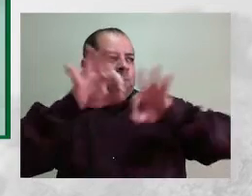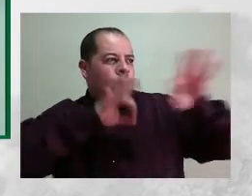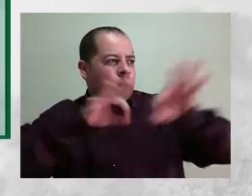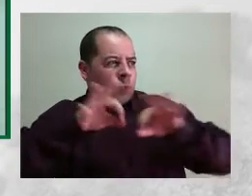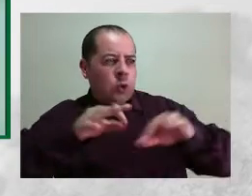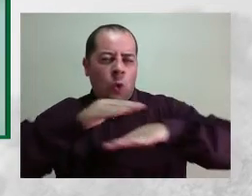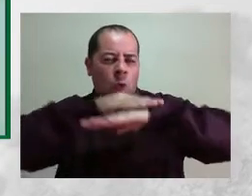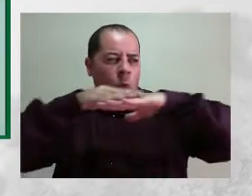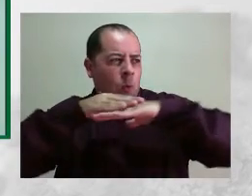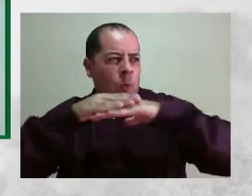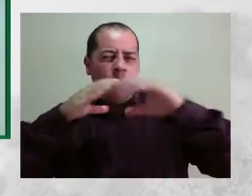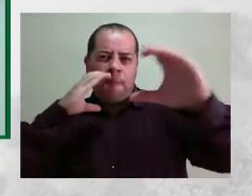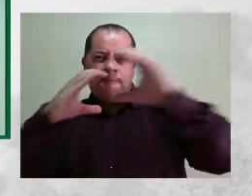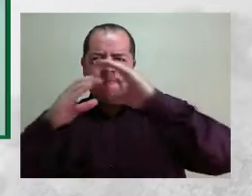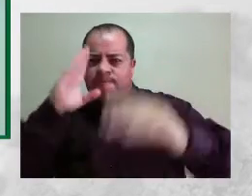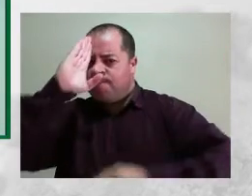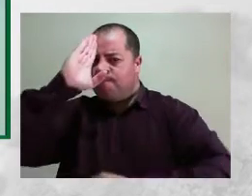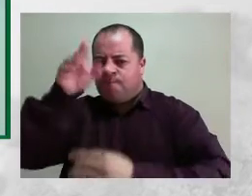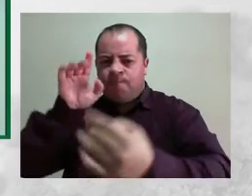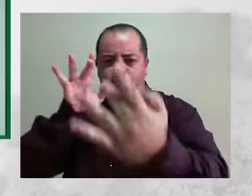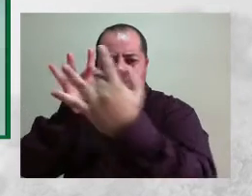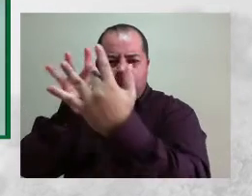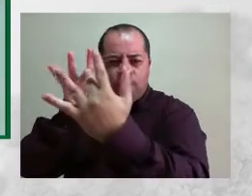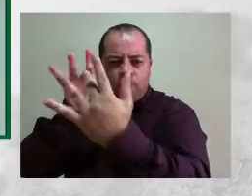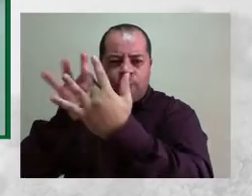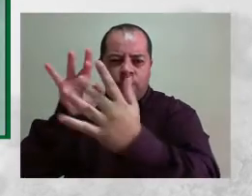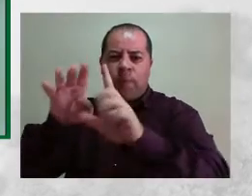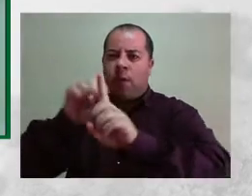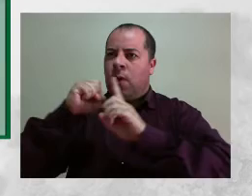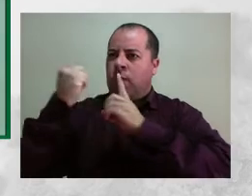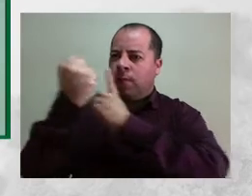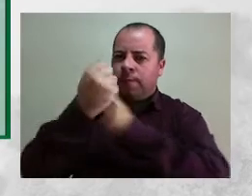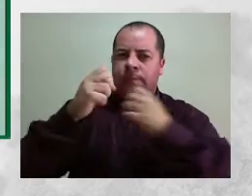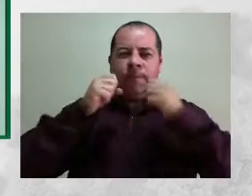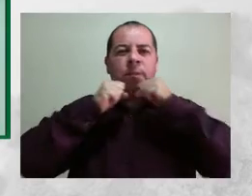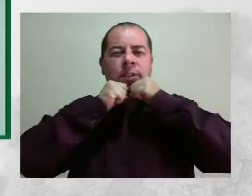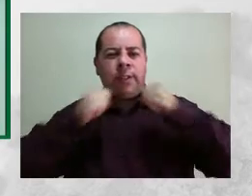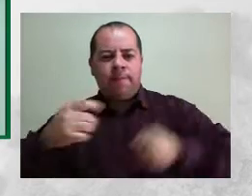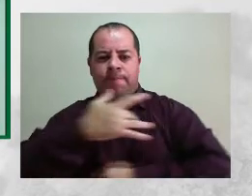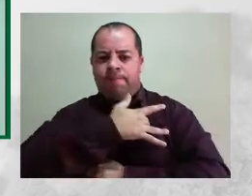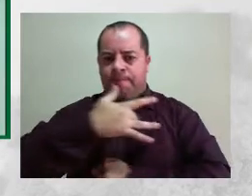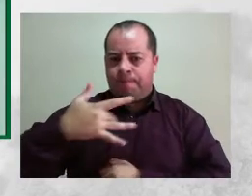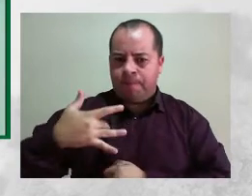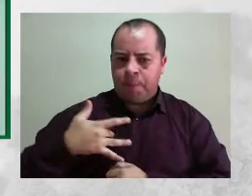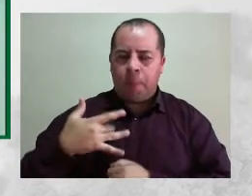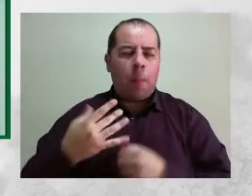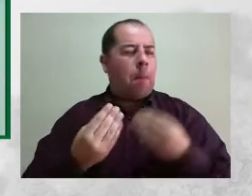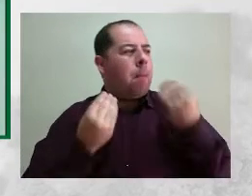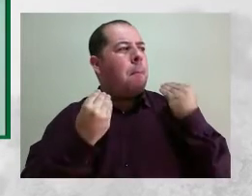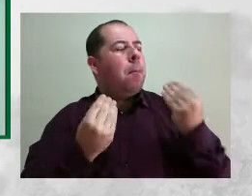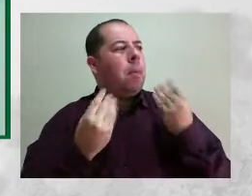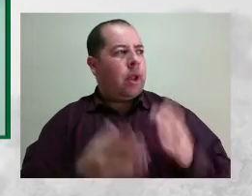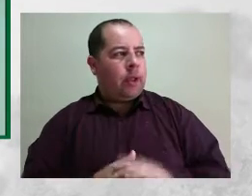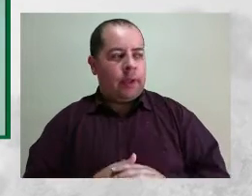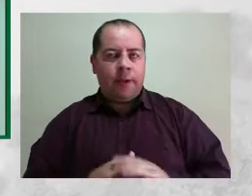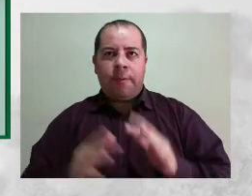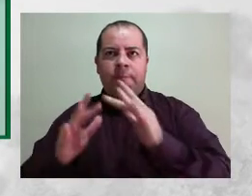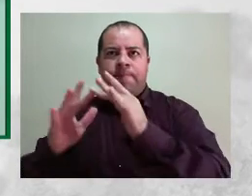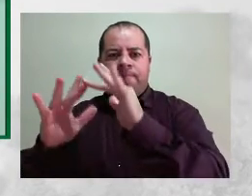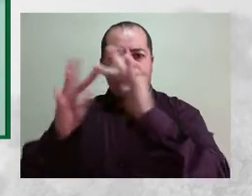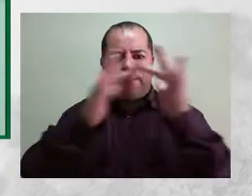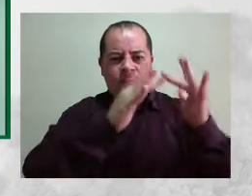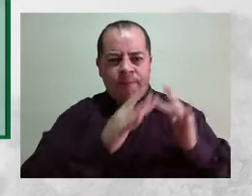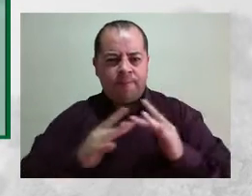da Unipampa, numa conversa diretamente com a sociedade, com as prefeituras, com as secretarias de saúde, para que a gente